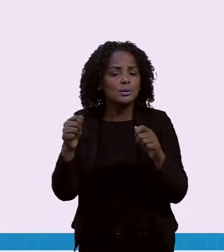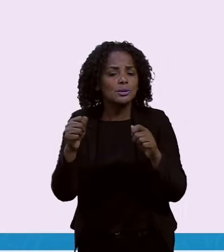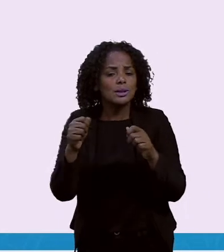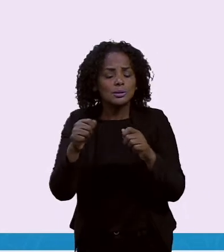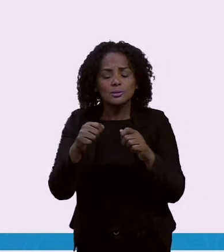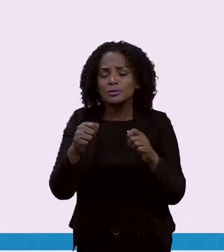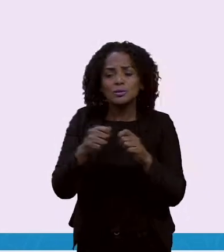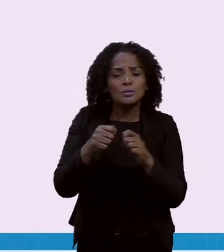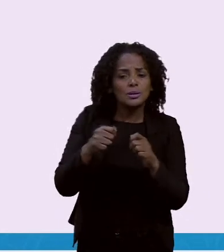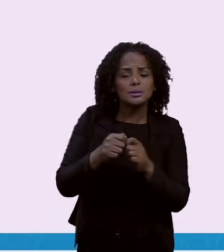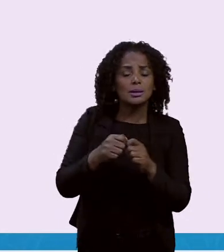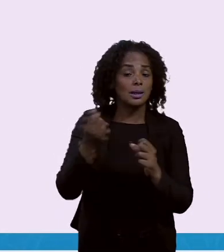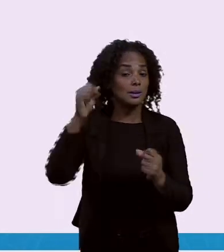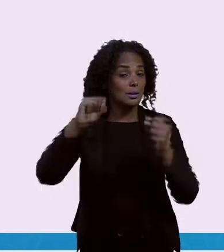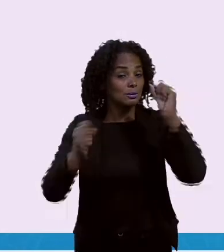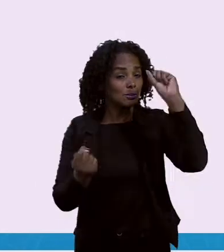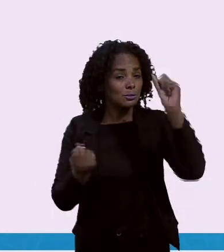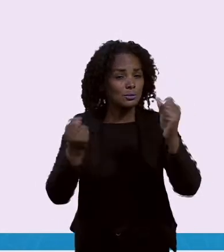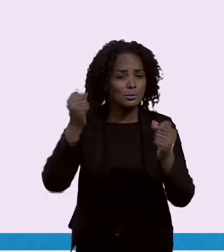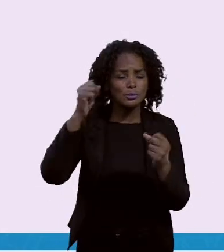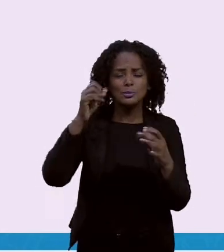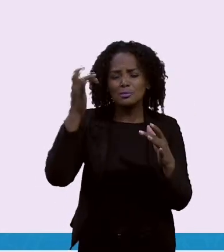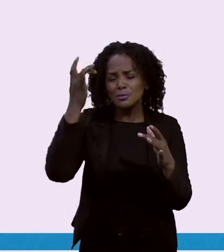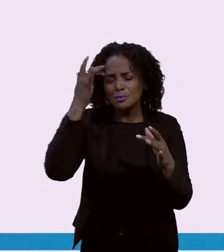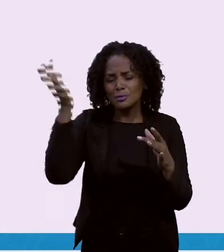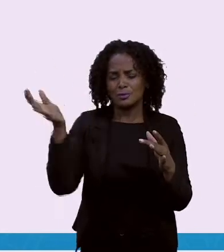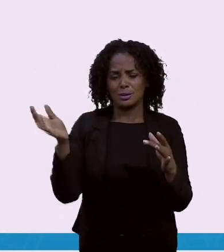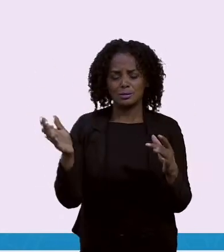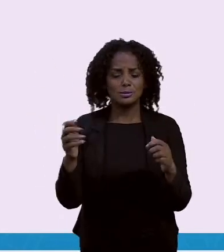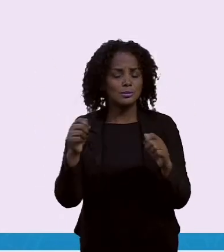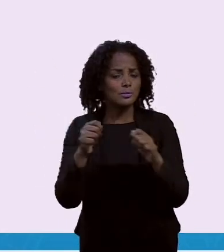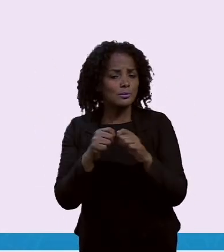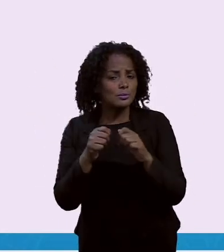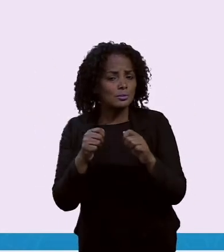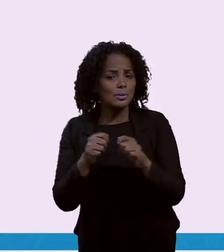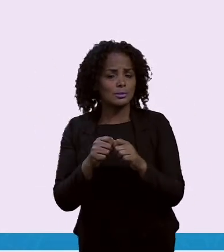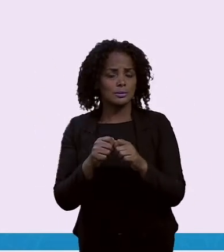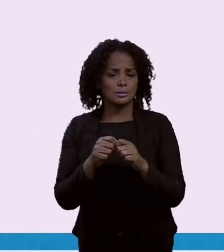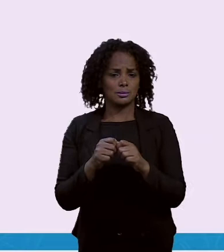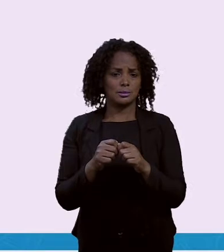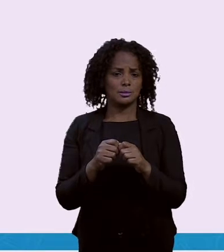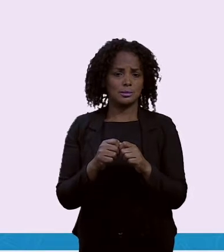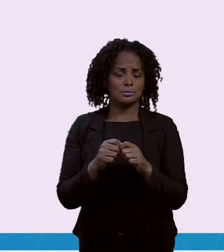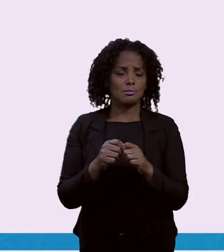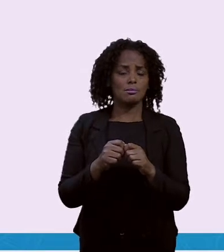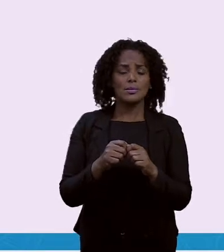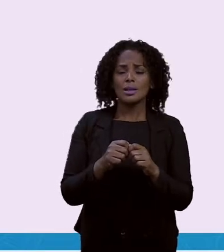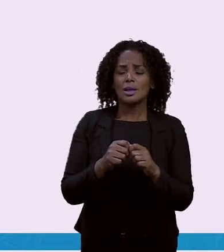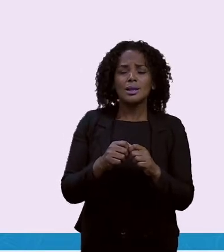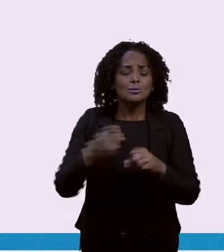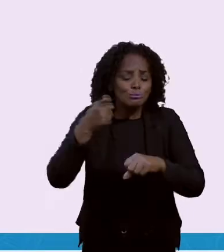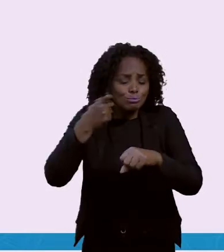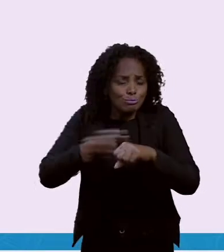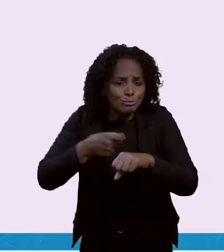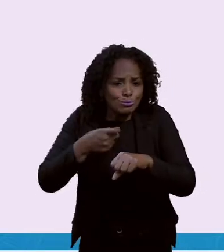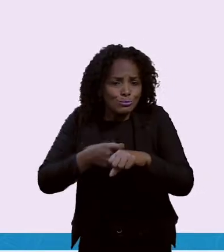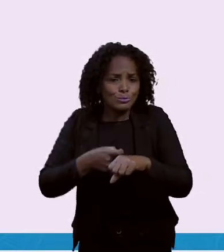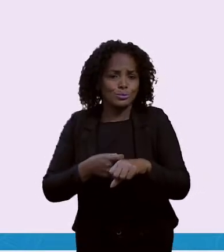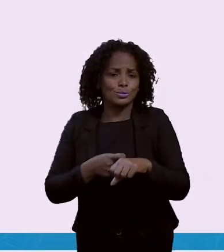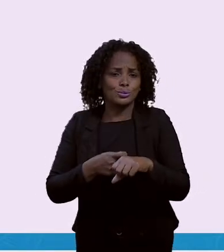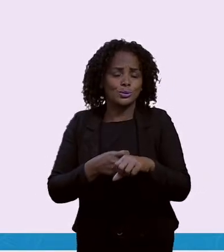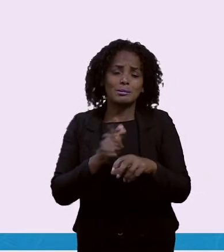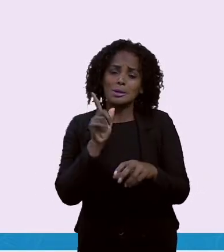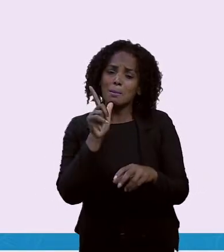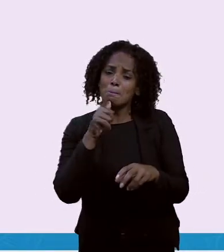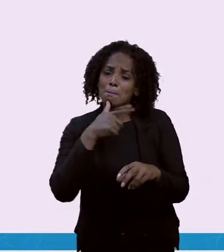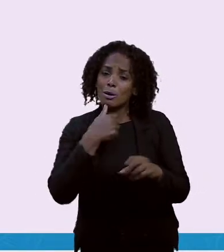Então, lá na indústria é um material fácil de ser processado. Ele é durável,